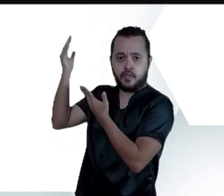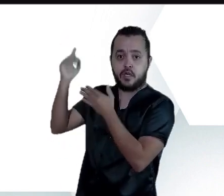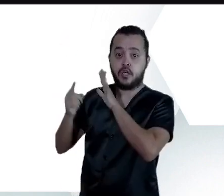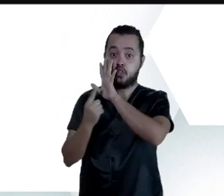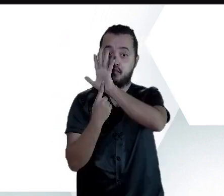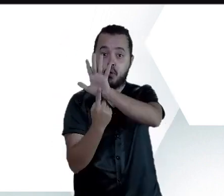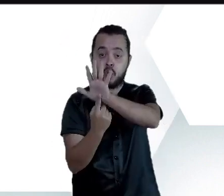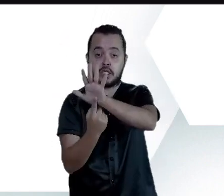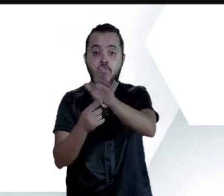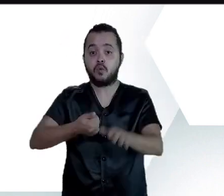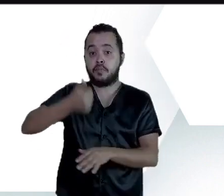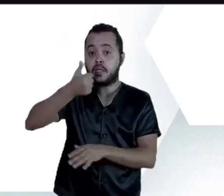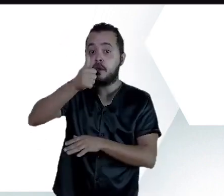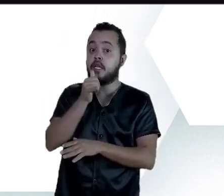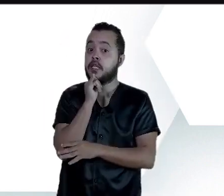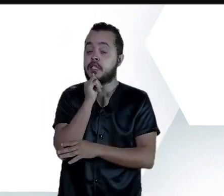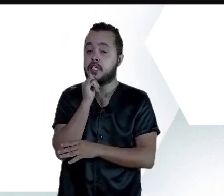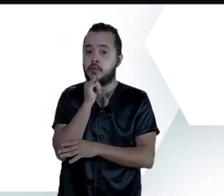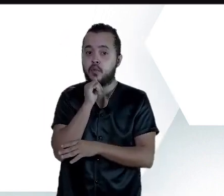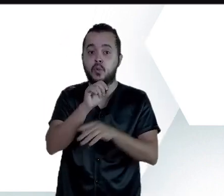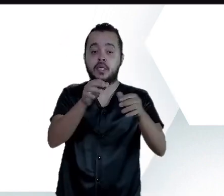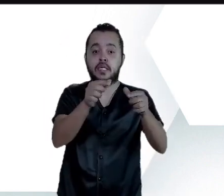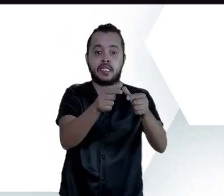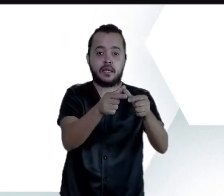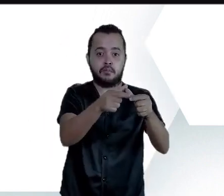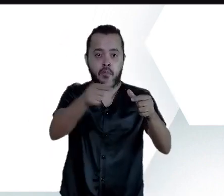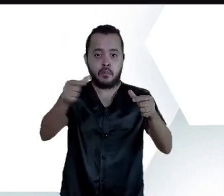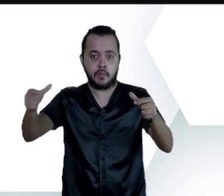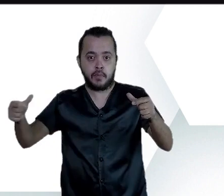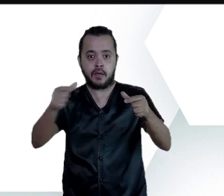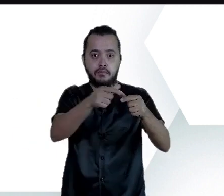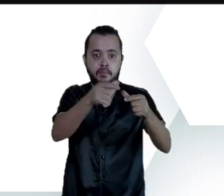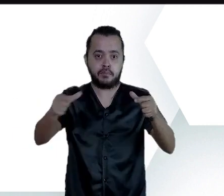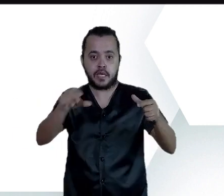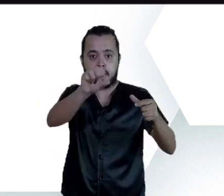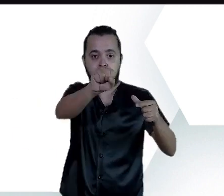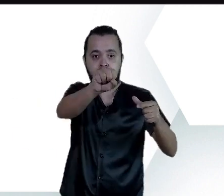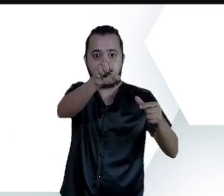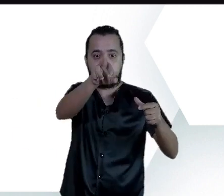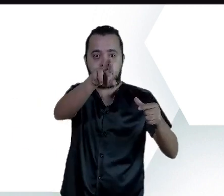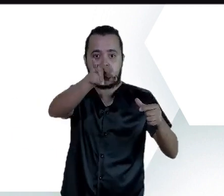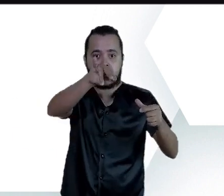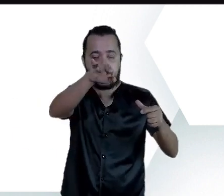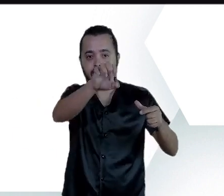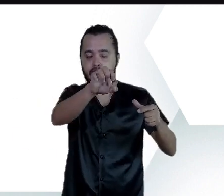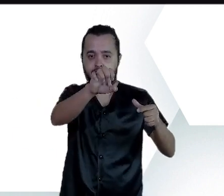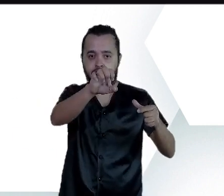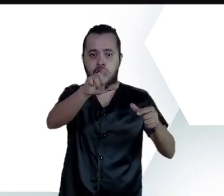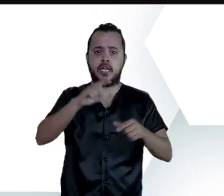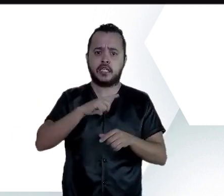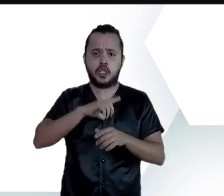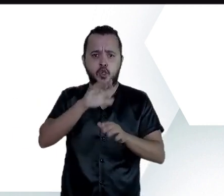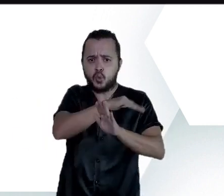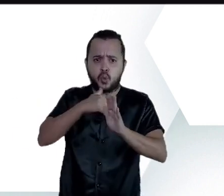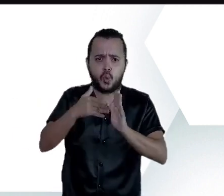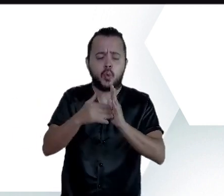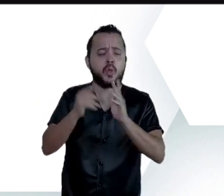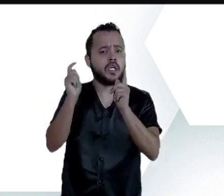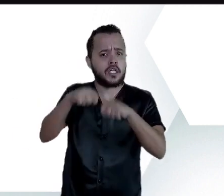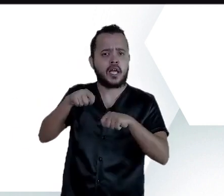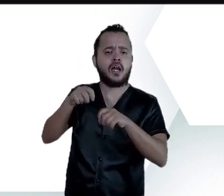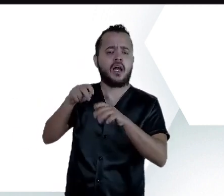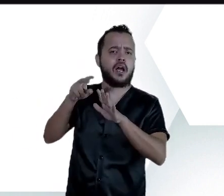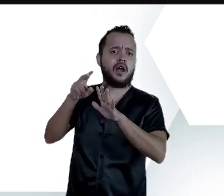em primeiro exemplo o circuito série. O circuito série ele é formado por todos os elementos vistos no